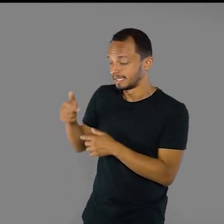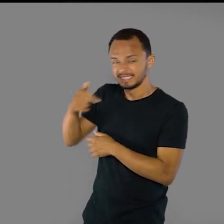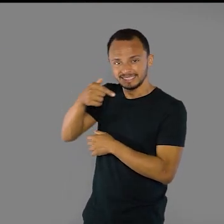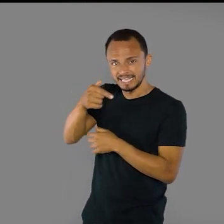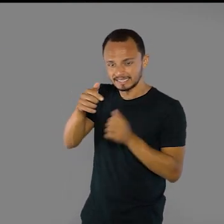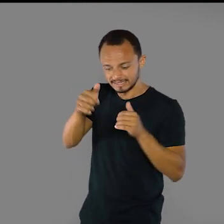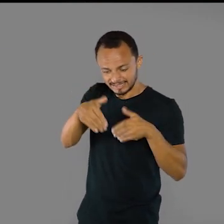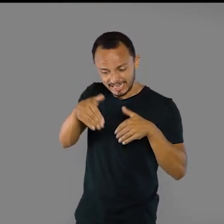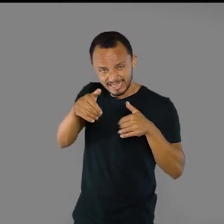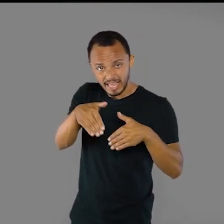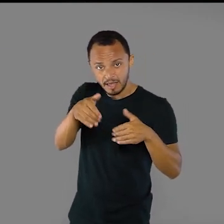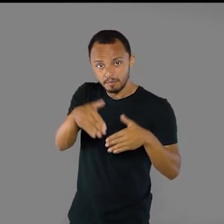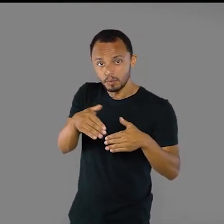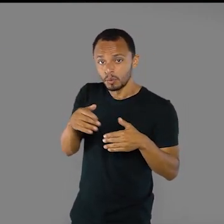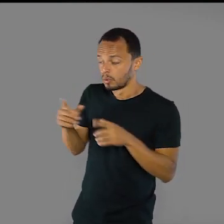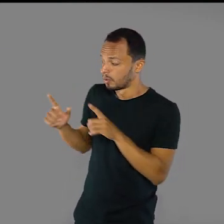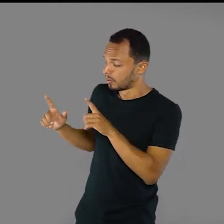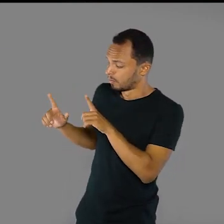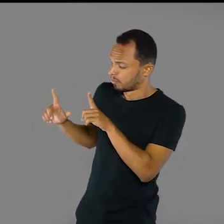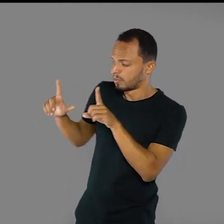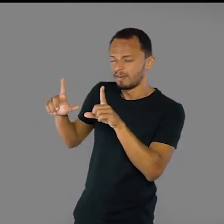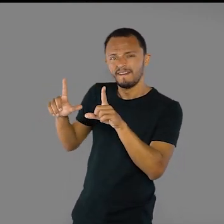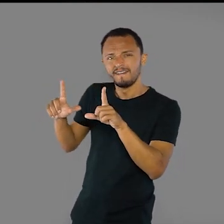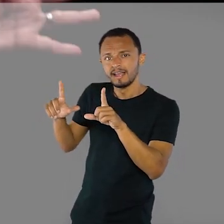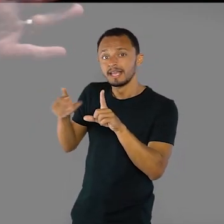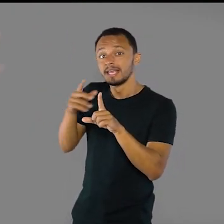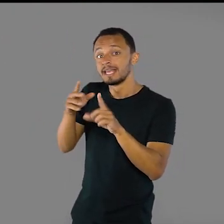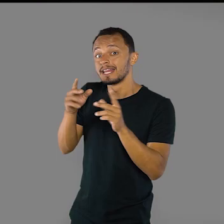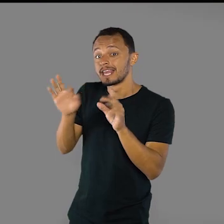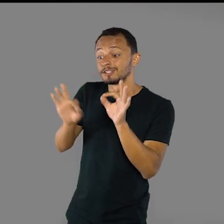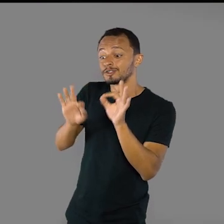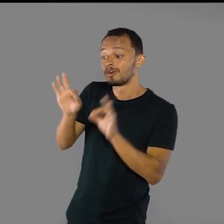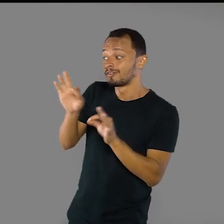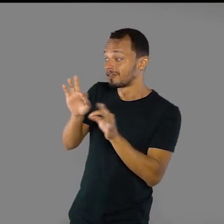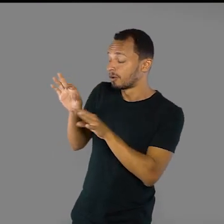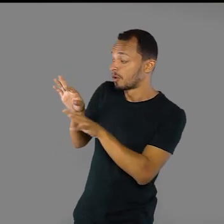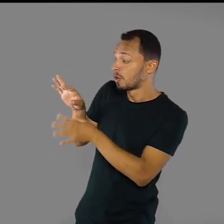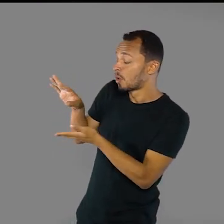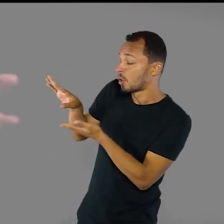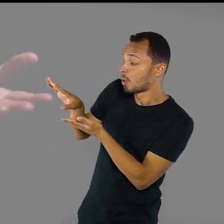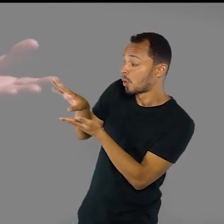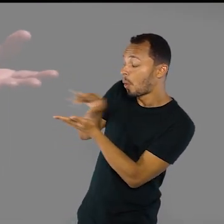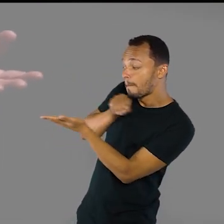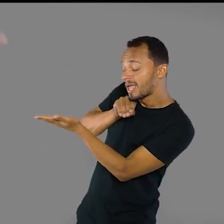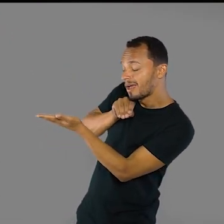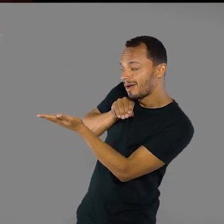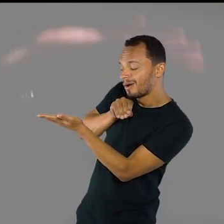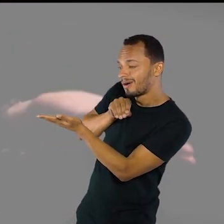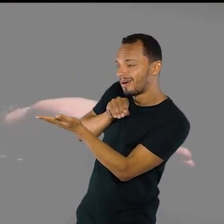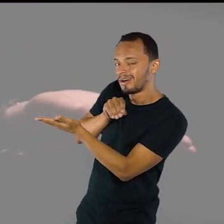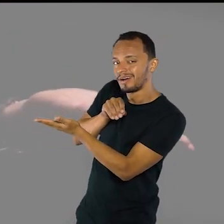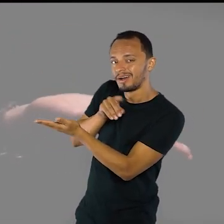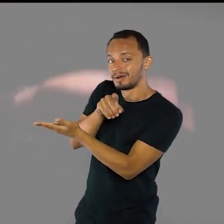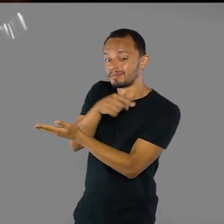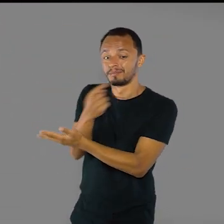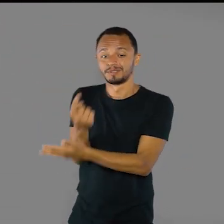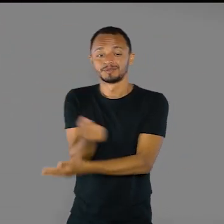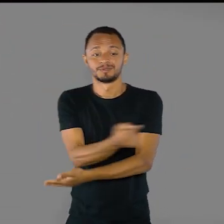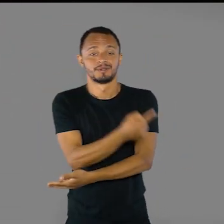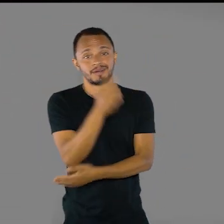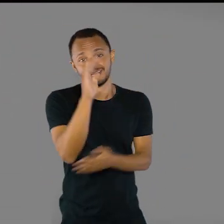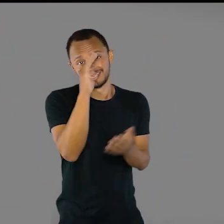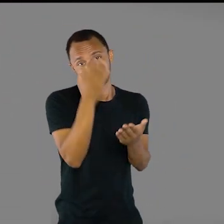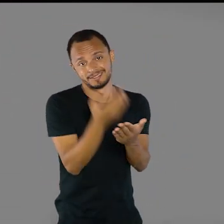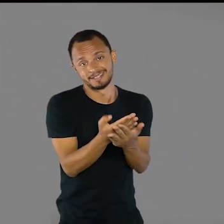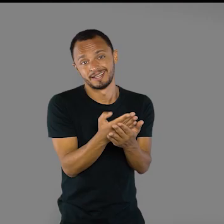copiar a tela do Pedro Américo, porque senão ninguém ia acreditar. Ou seja, a tela é que virou